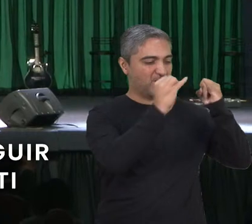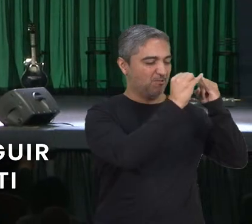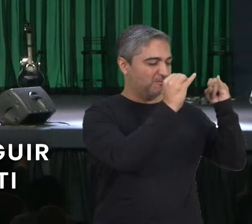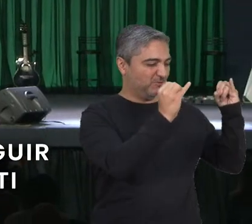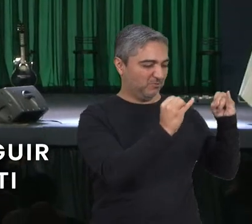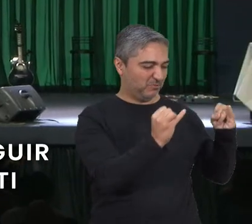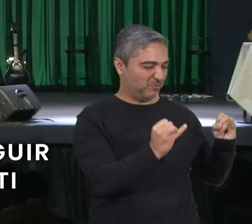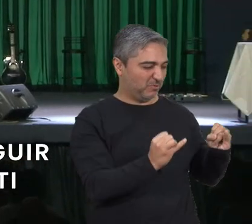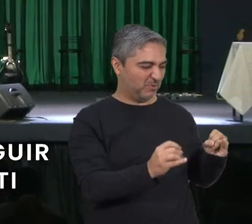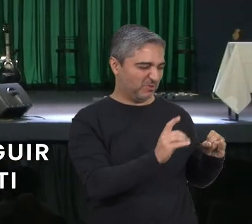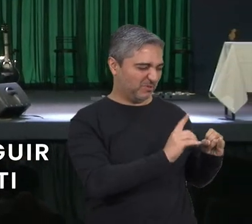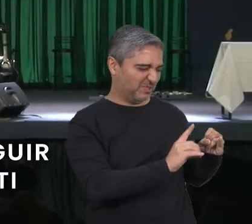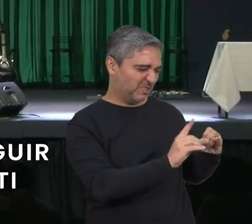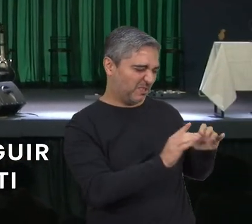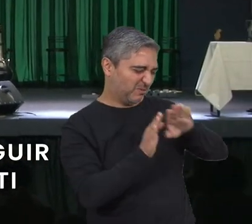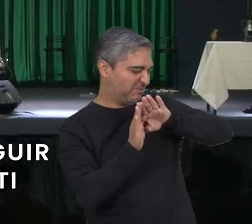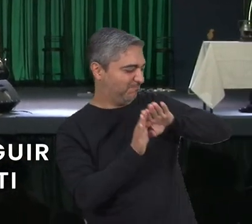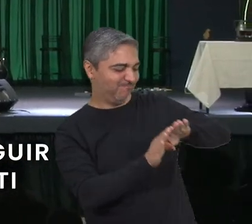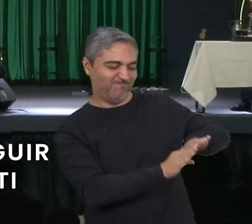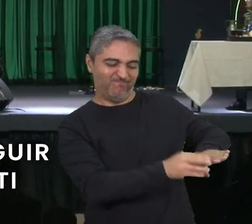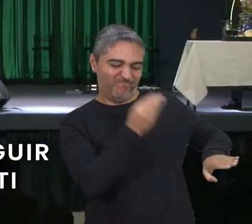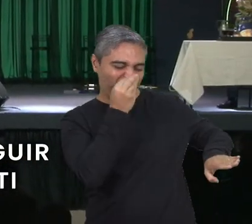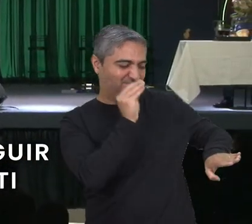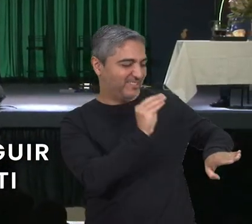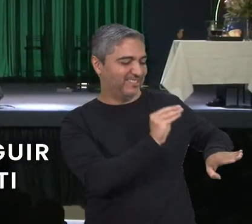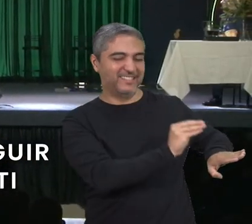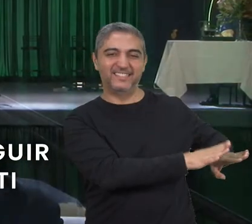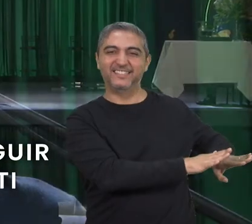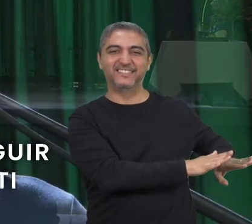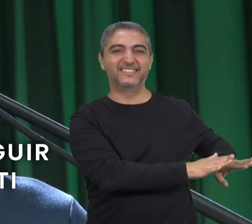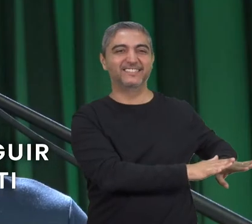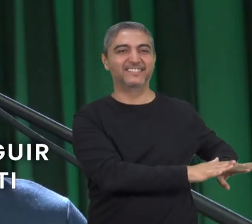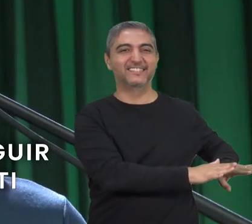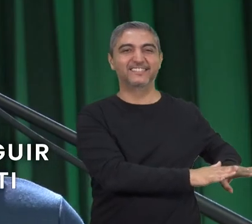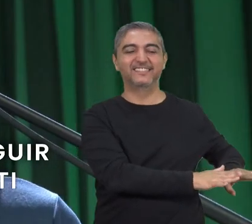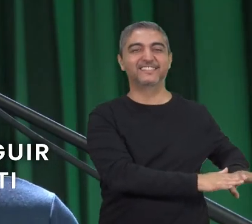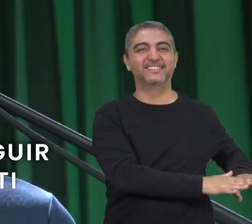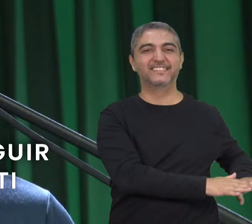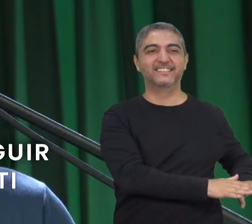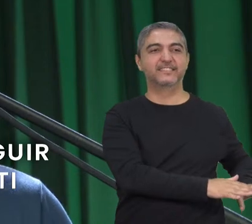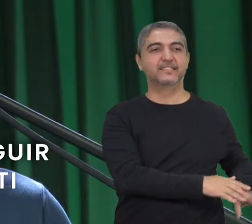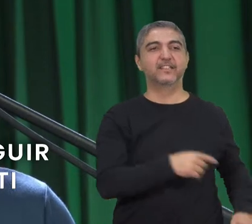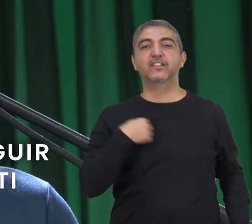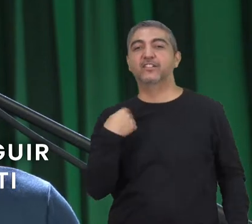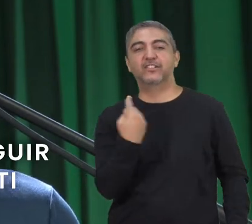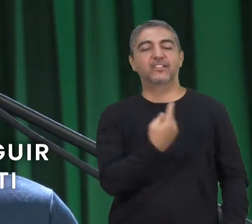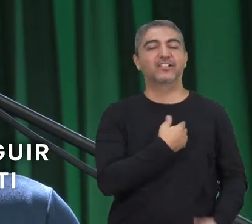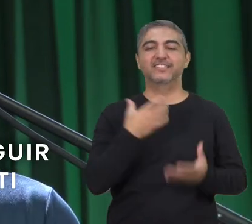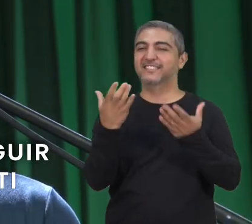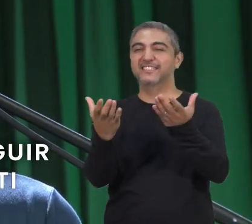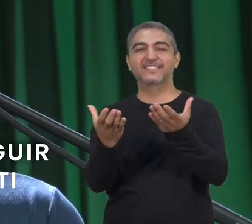Queremos ouro para te seguir, só